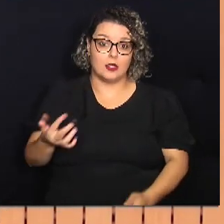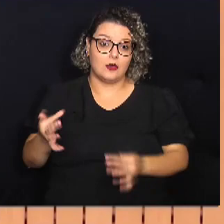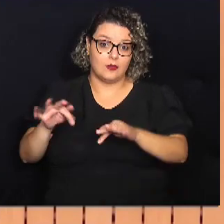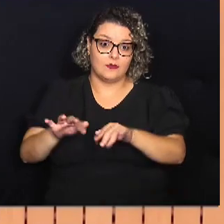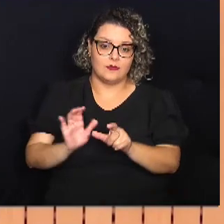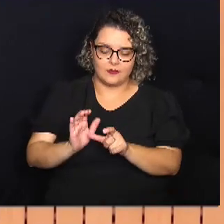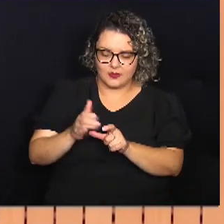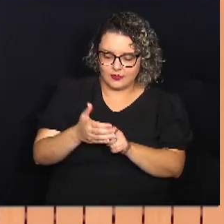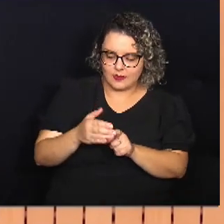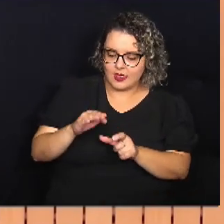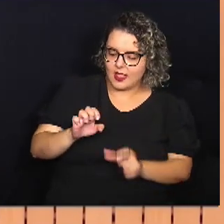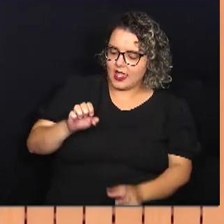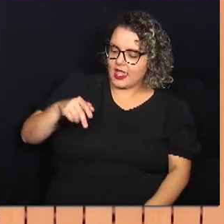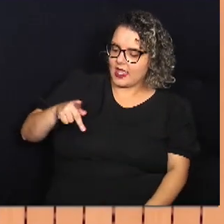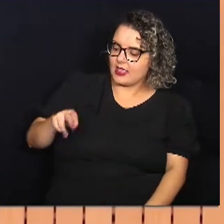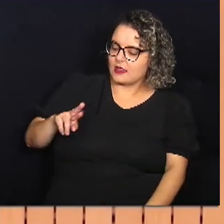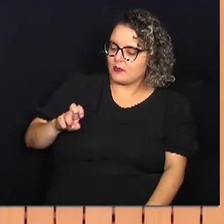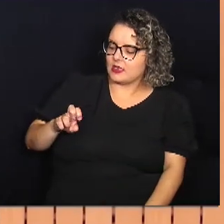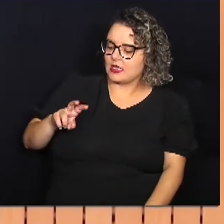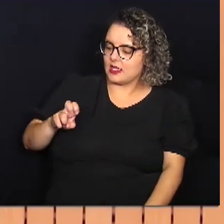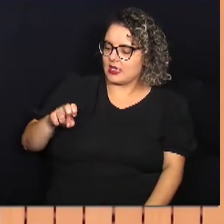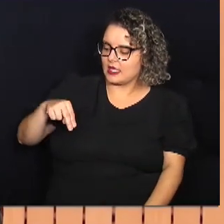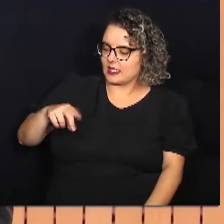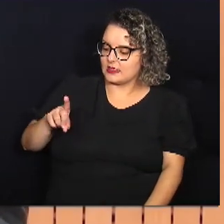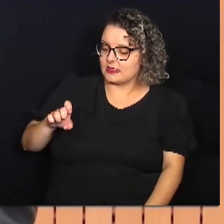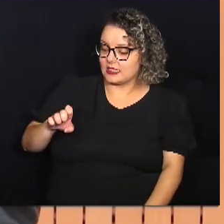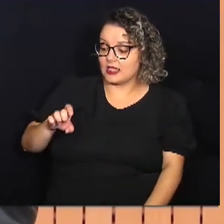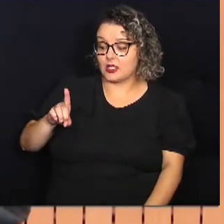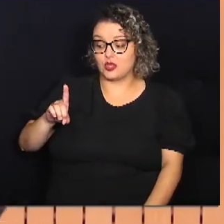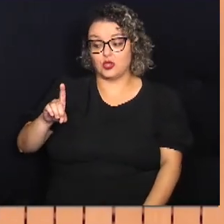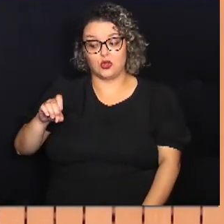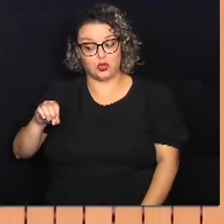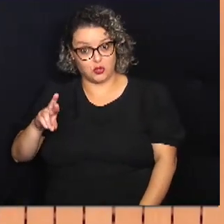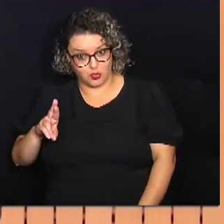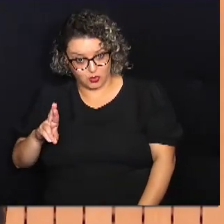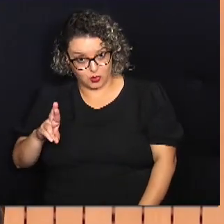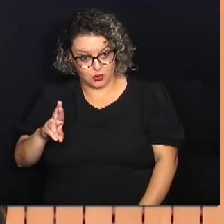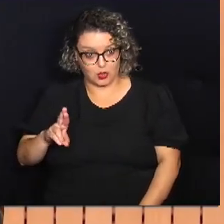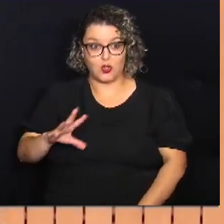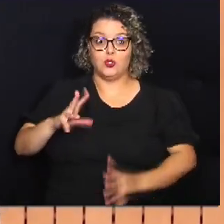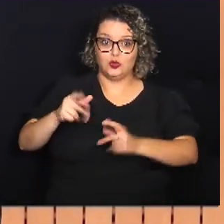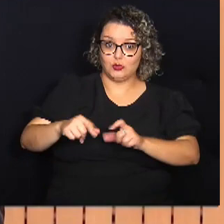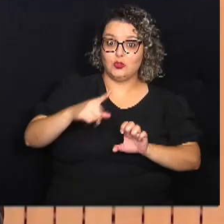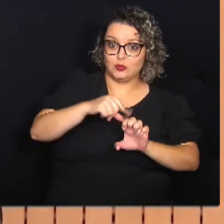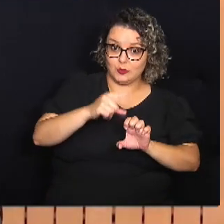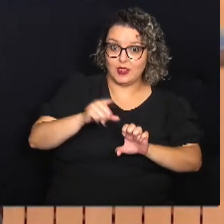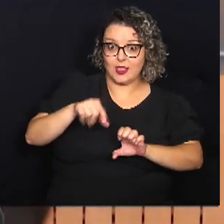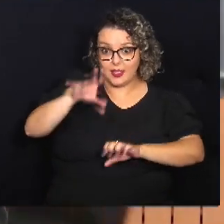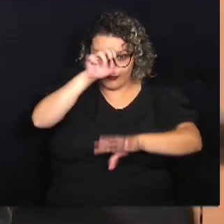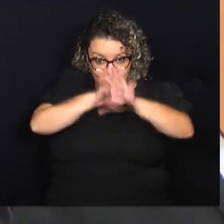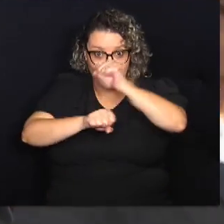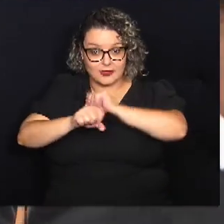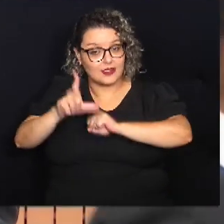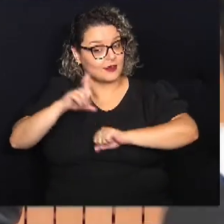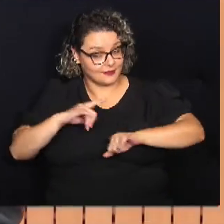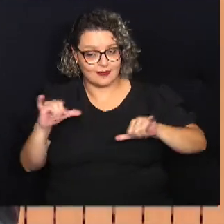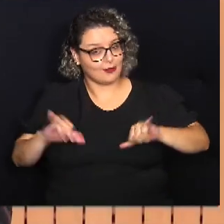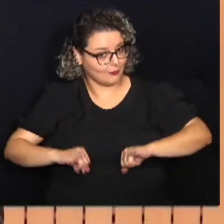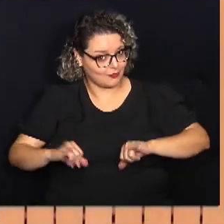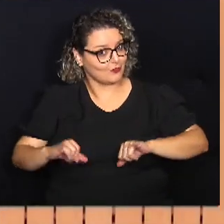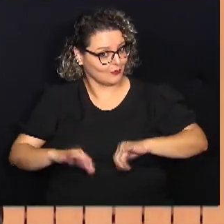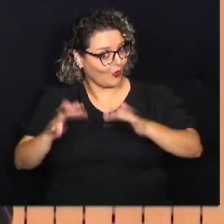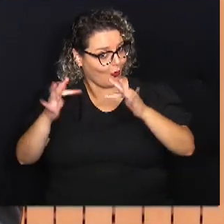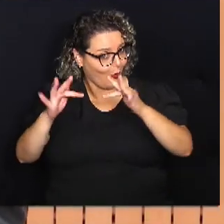palavra, empreendedor, tem a dor. Todo empreendedor é um aprendedor que também tem dor. E o que seria